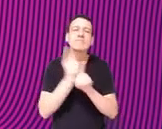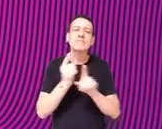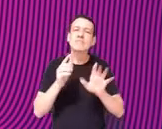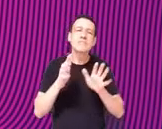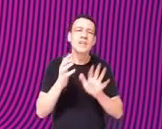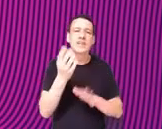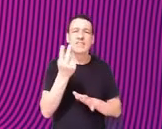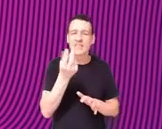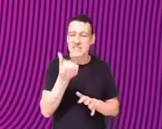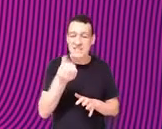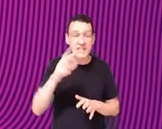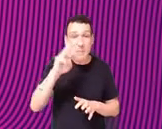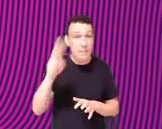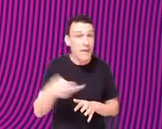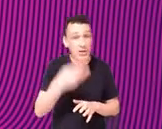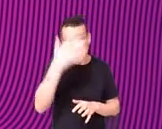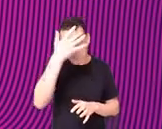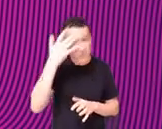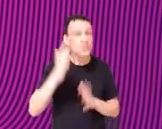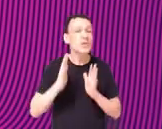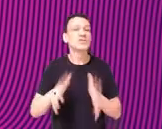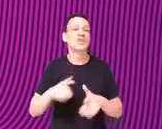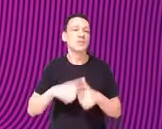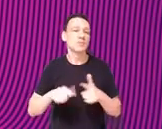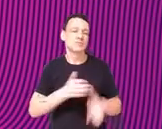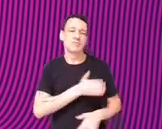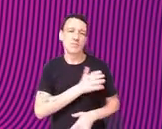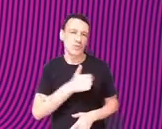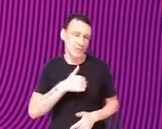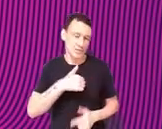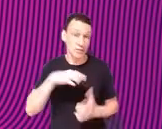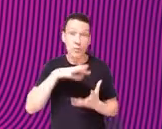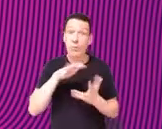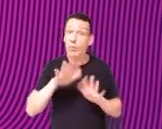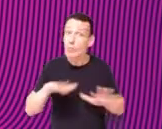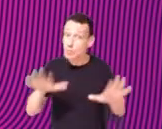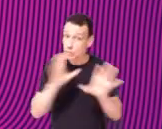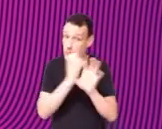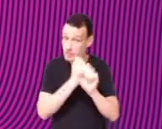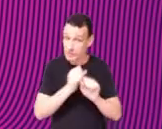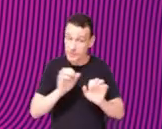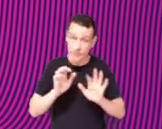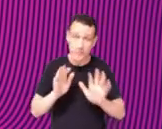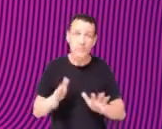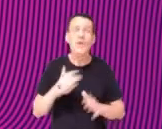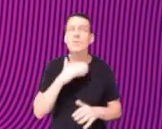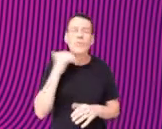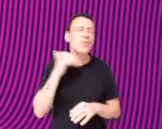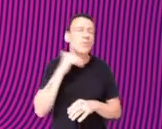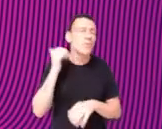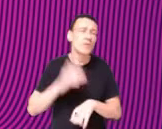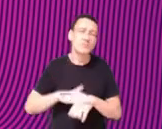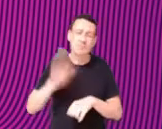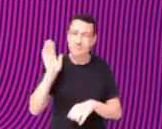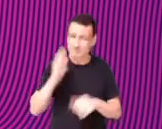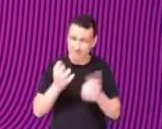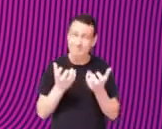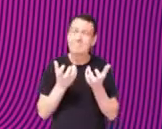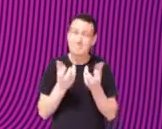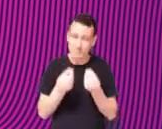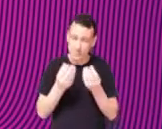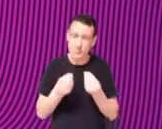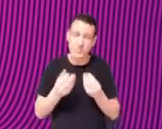insuficiência cardíaca a nível global. As taxas de mortalidade mantêm-se muito altas para os doentes com insuficiência